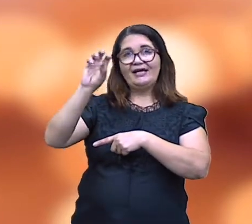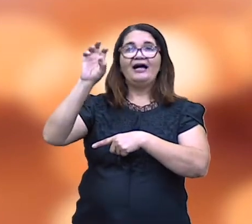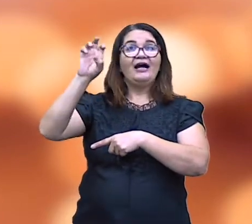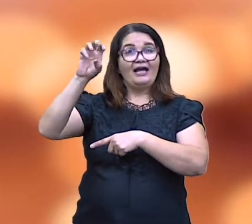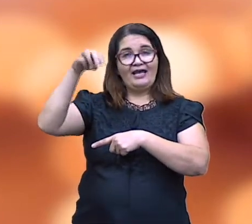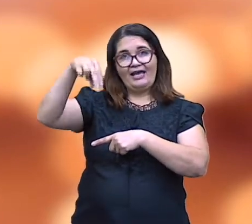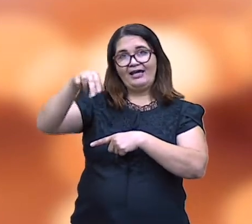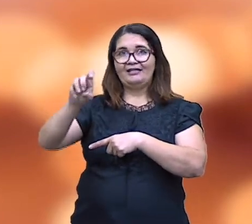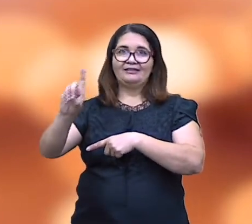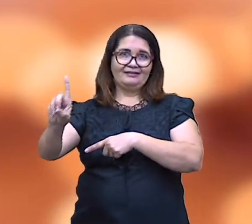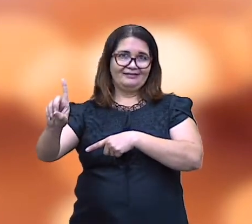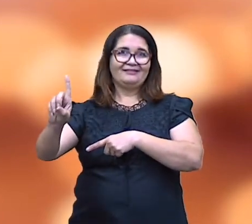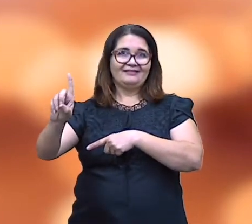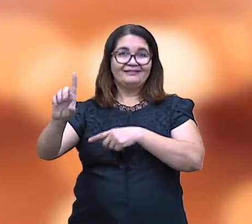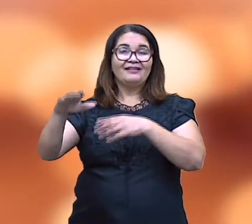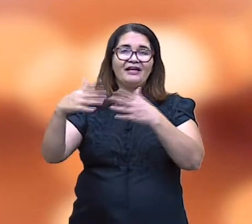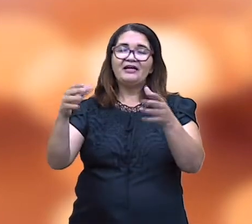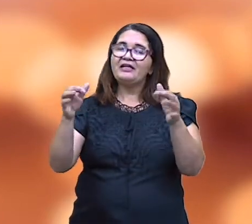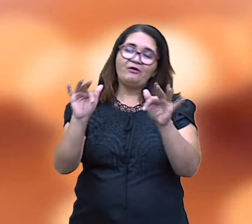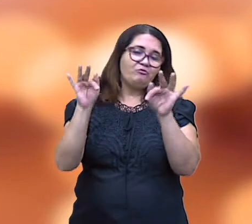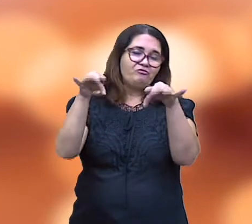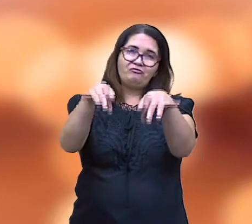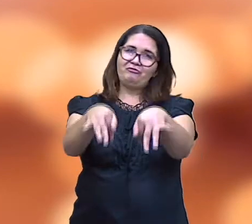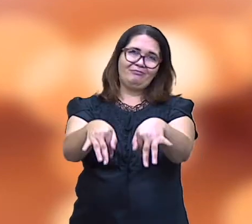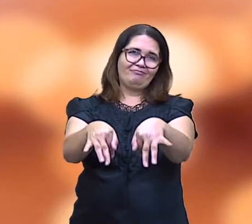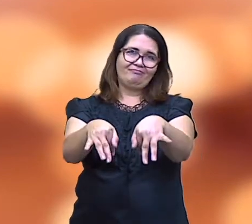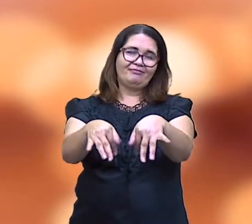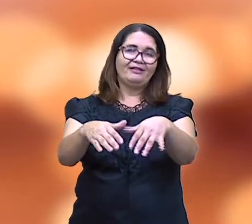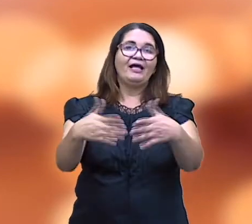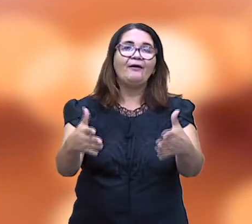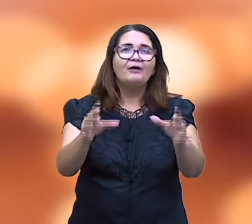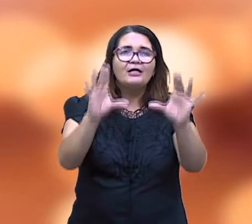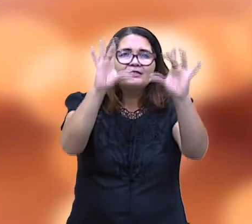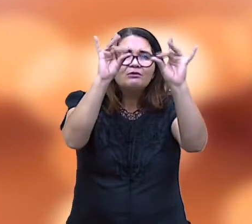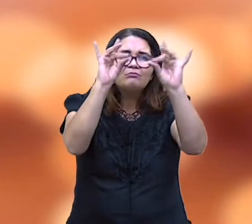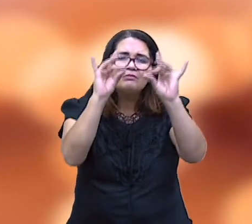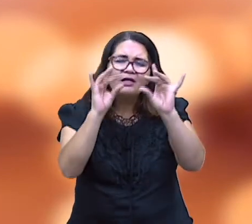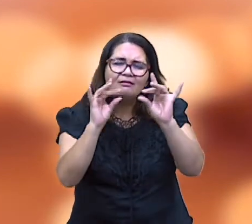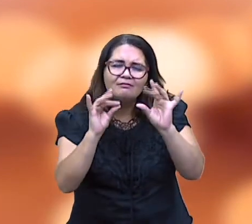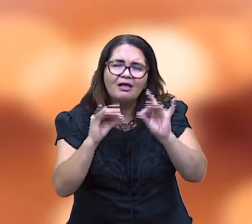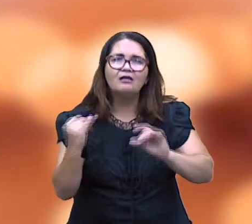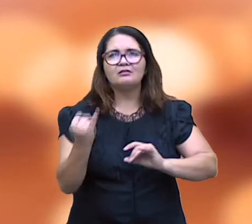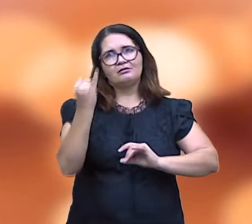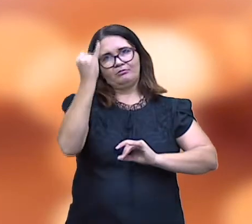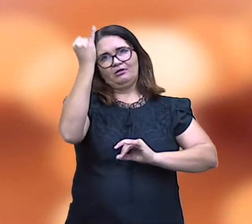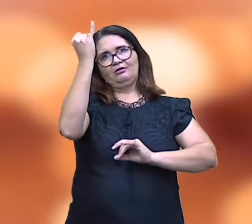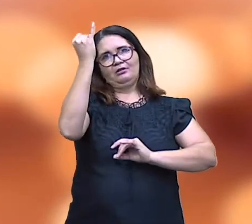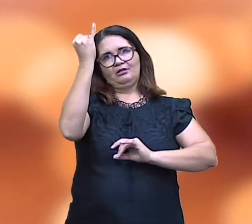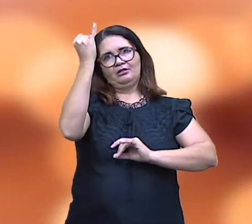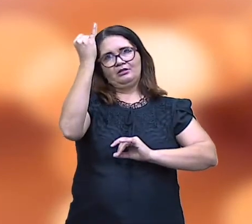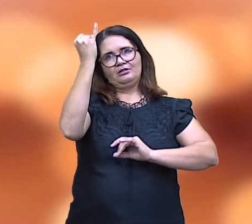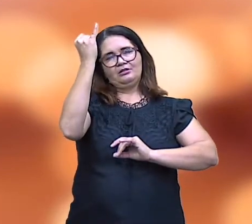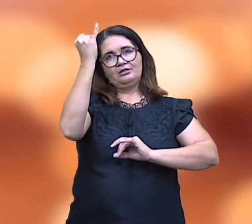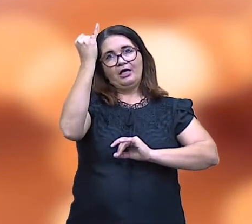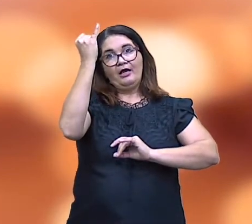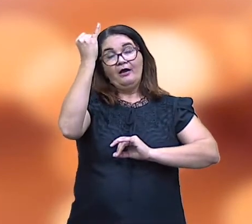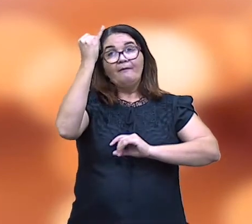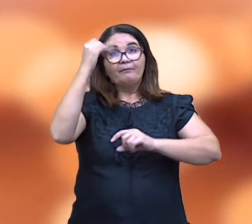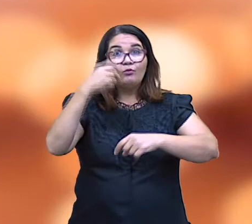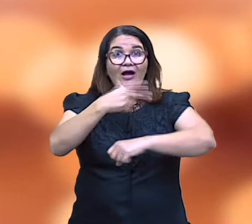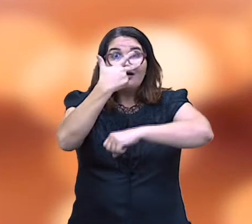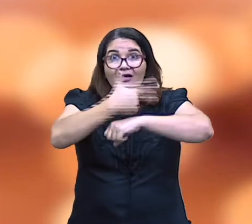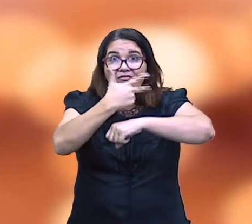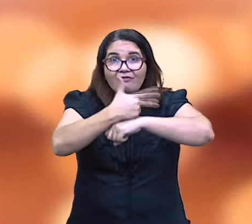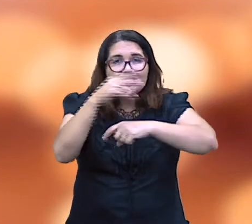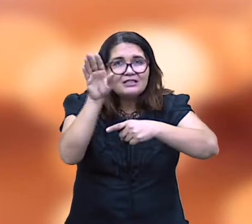pessoal, ele é formado de muitos detalhes. Detalhes que são importantes, né? Para que todos